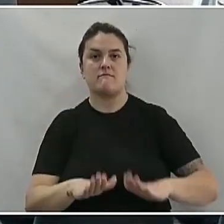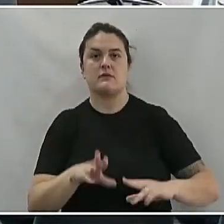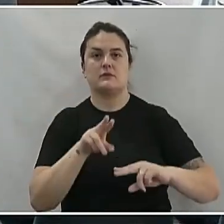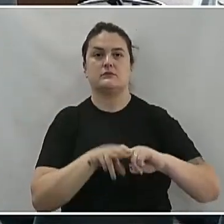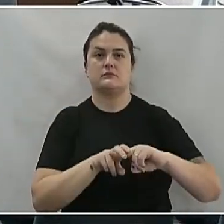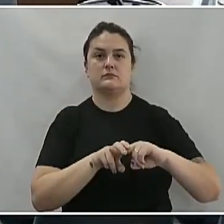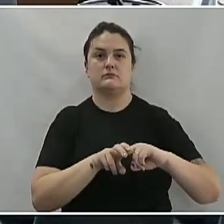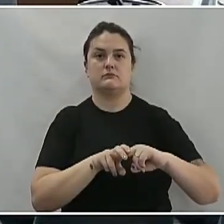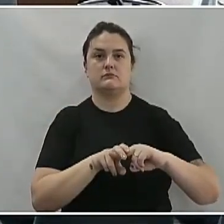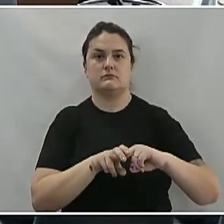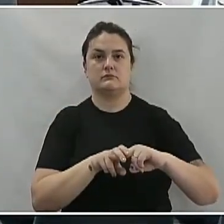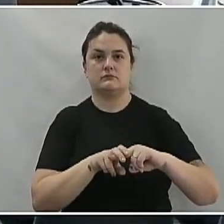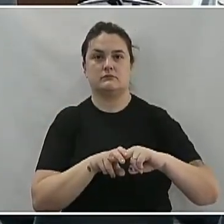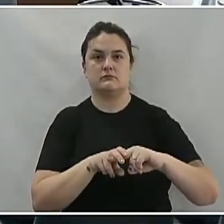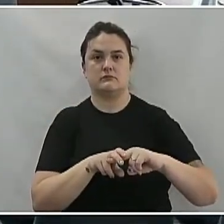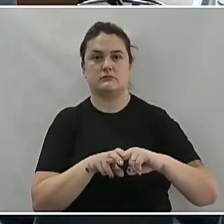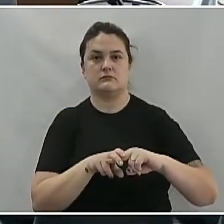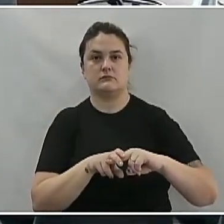permaneçam como estão.